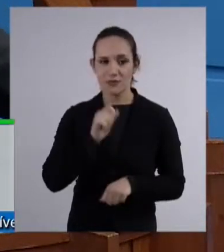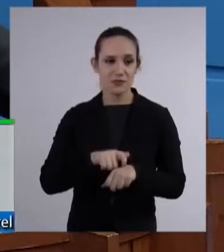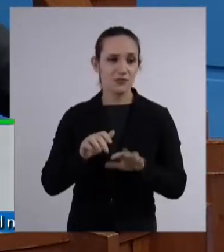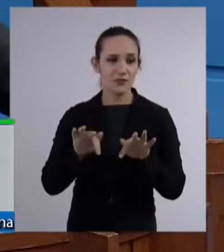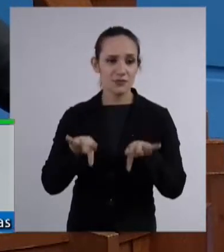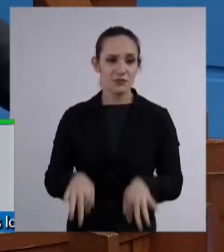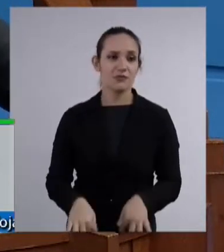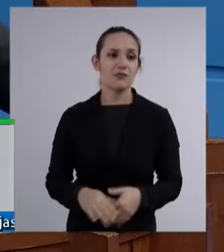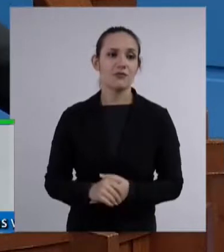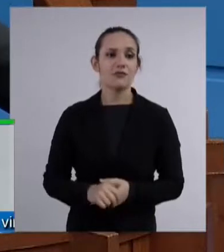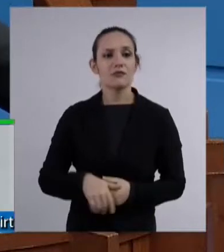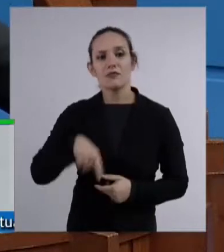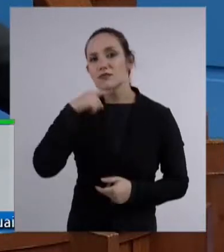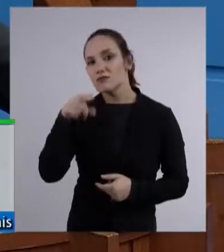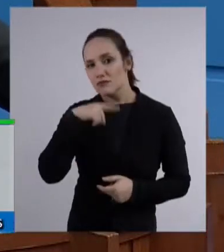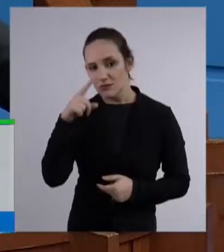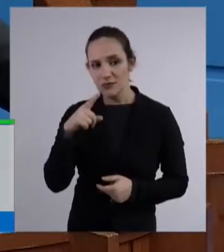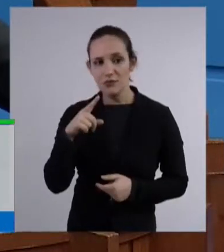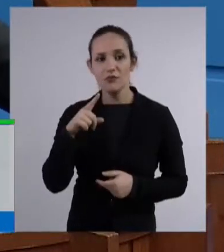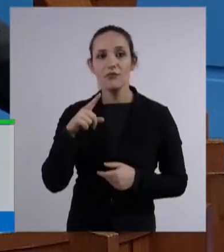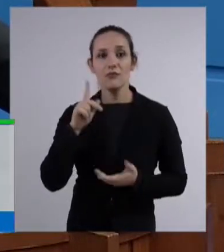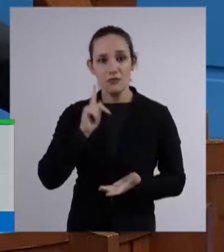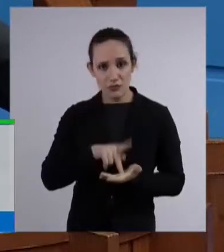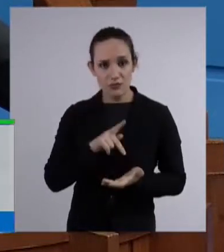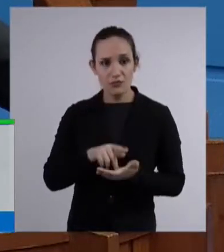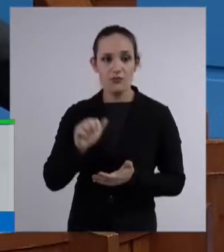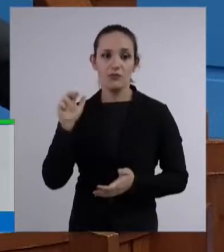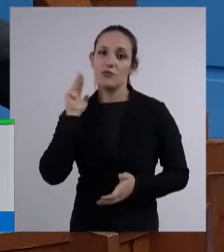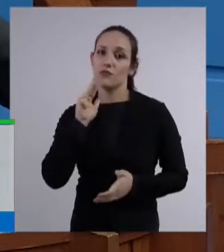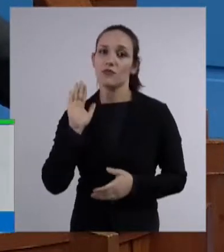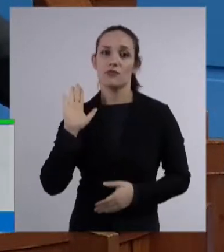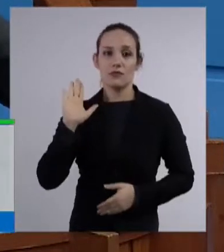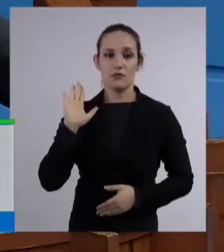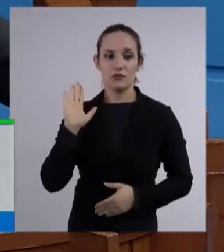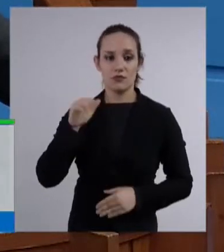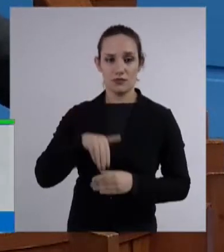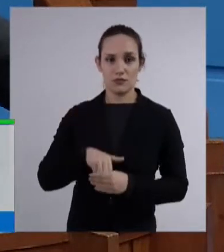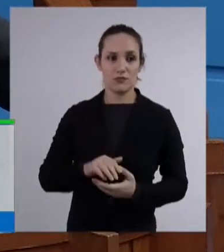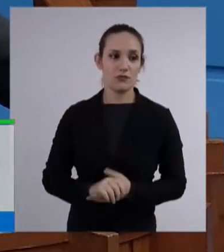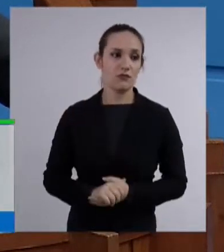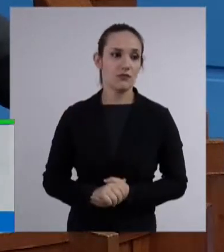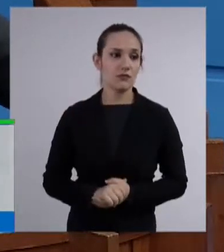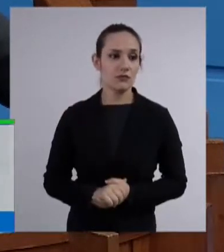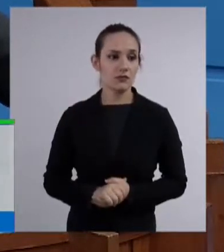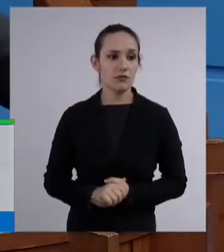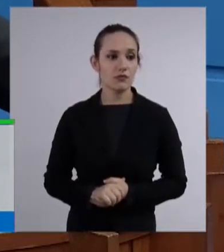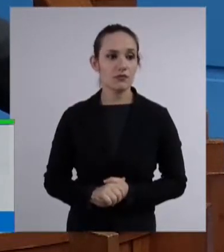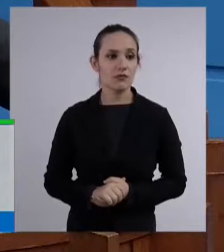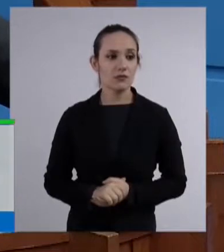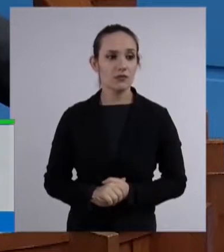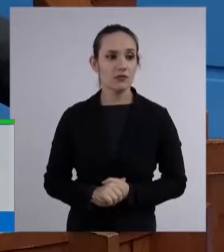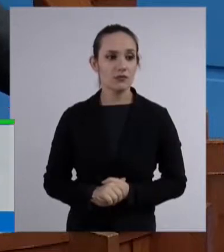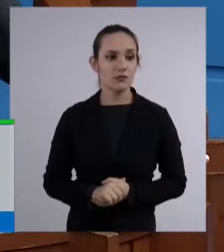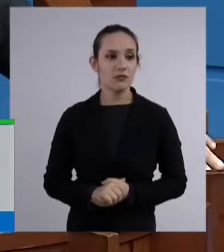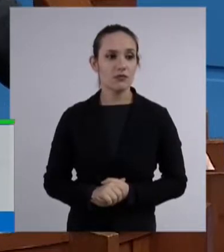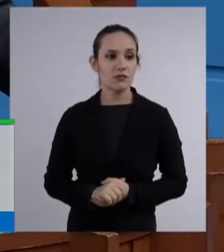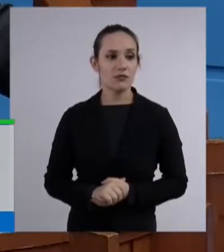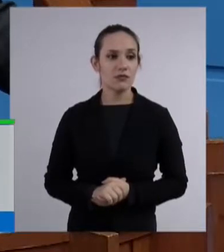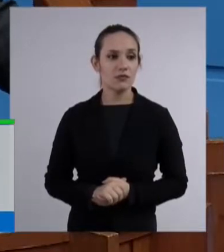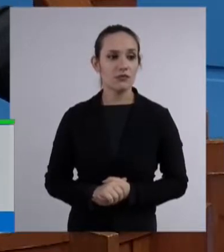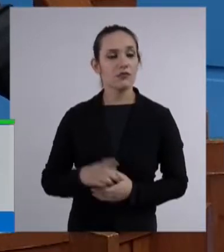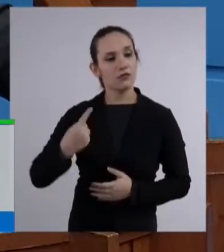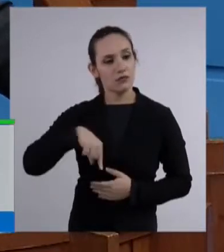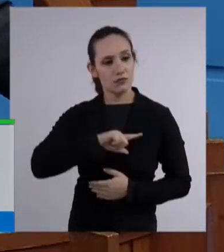conseguirmos que a sua candidatura seja reconhecida, nós faremos a substituição do nome